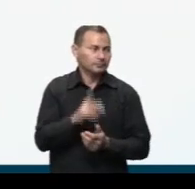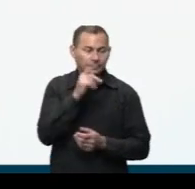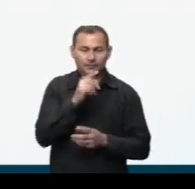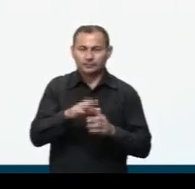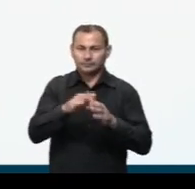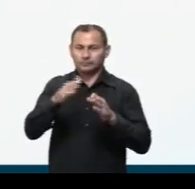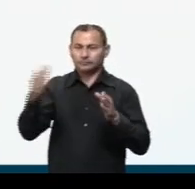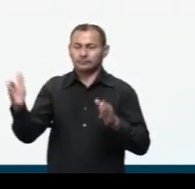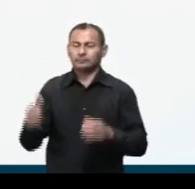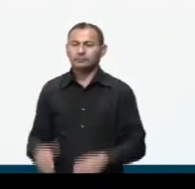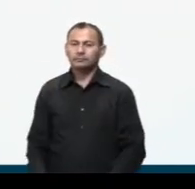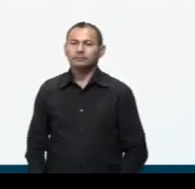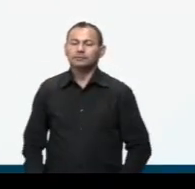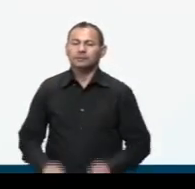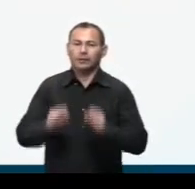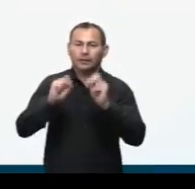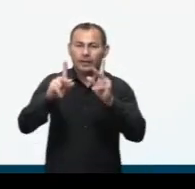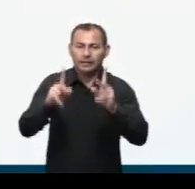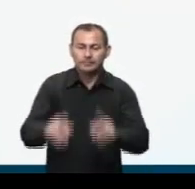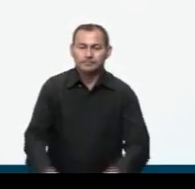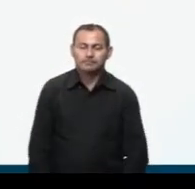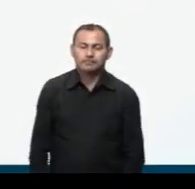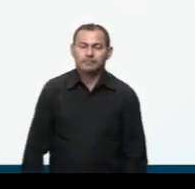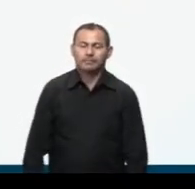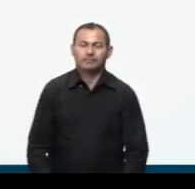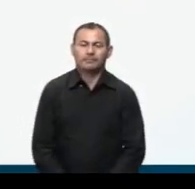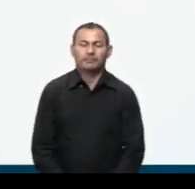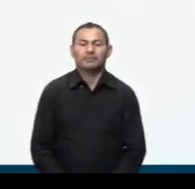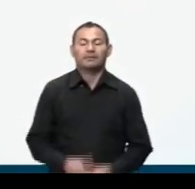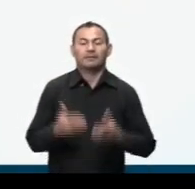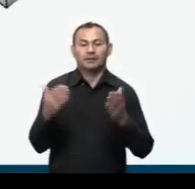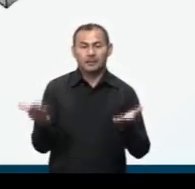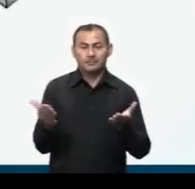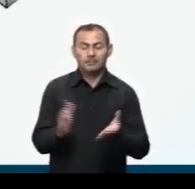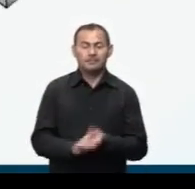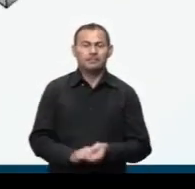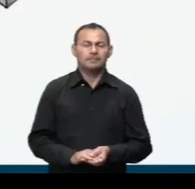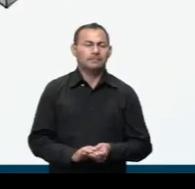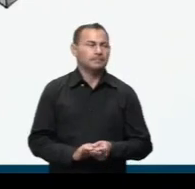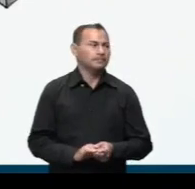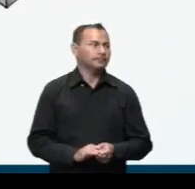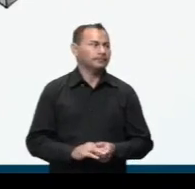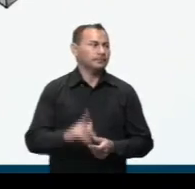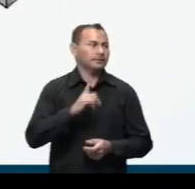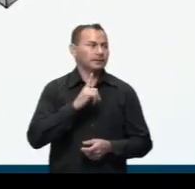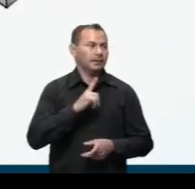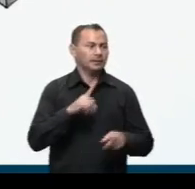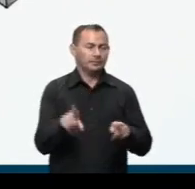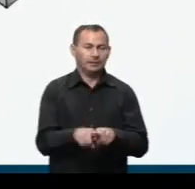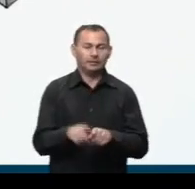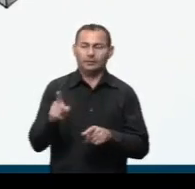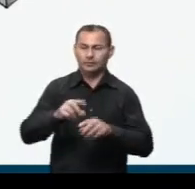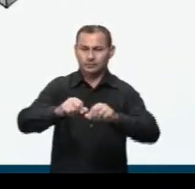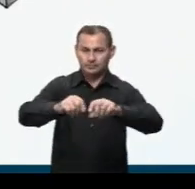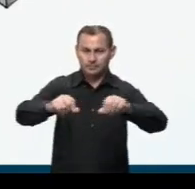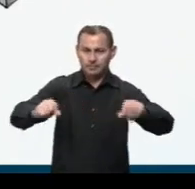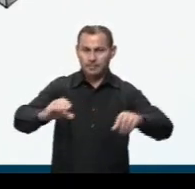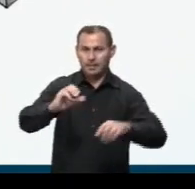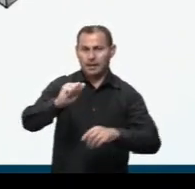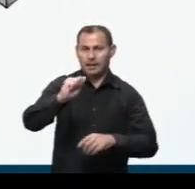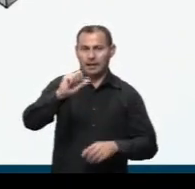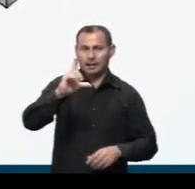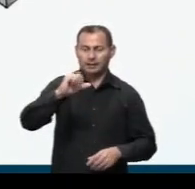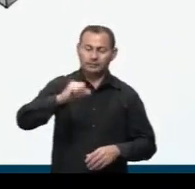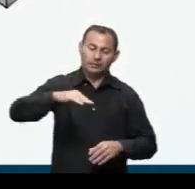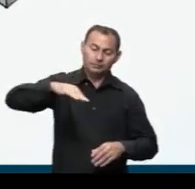água que esse. Ok? Bom, a gente tem então, nesse caso, um terreno com aclive